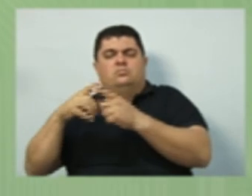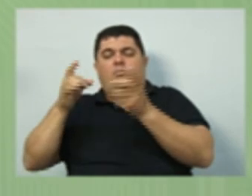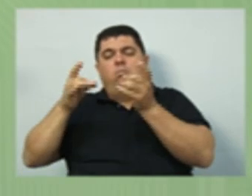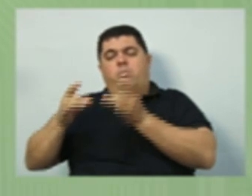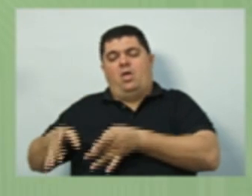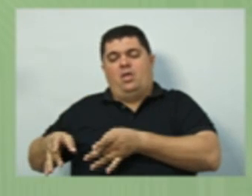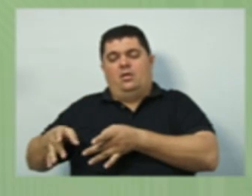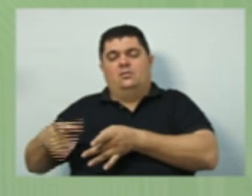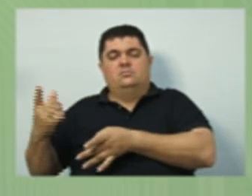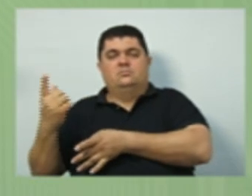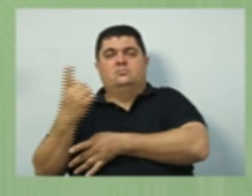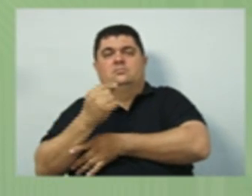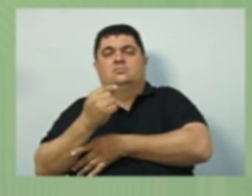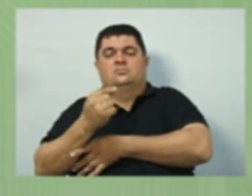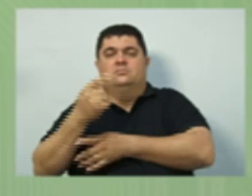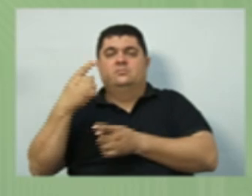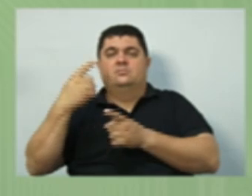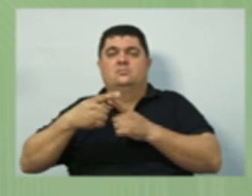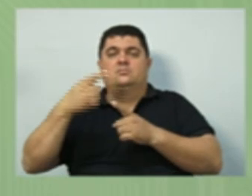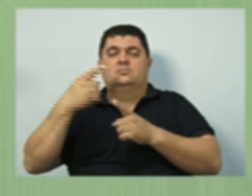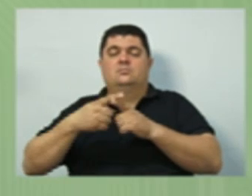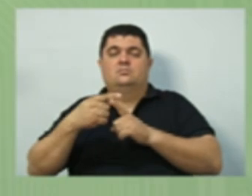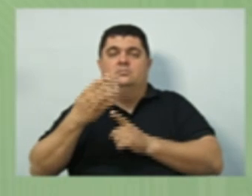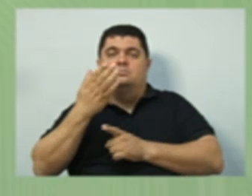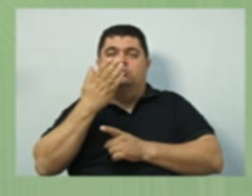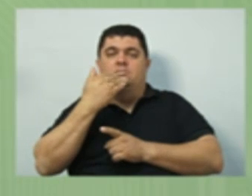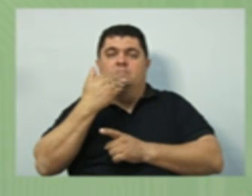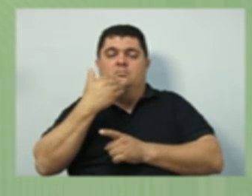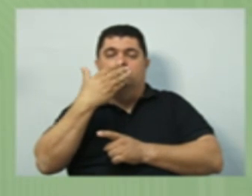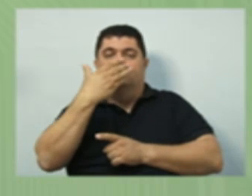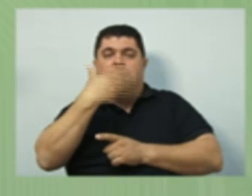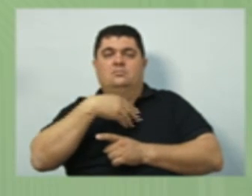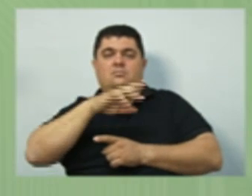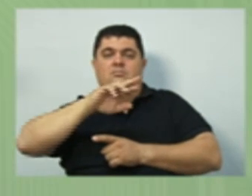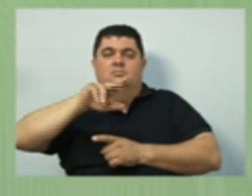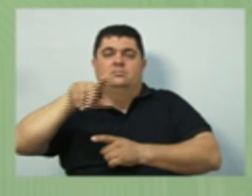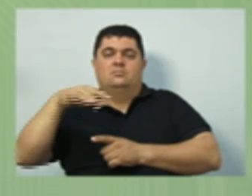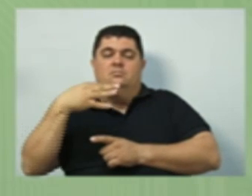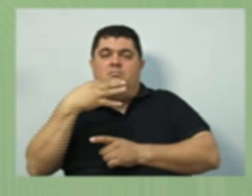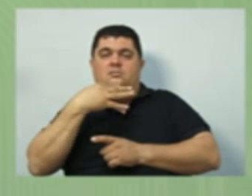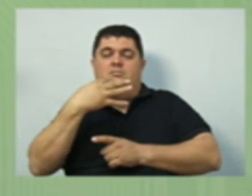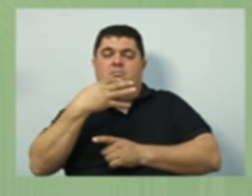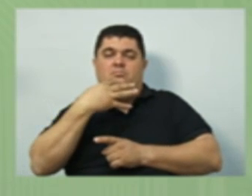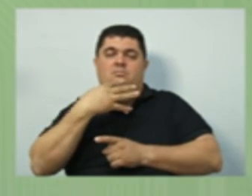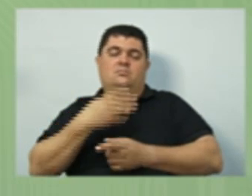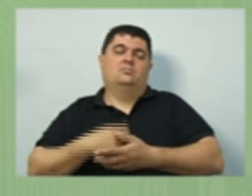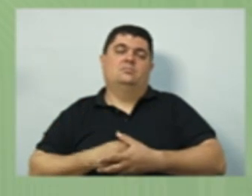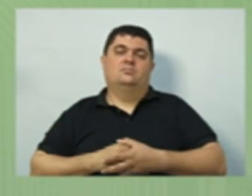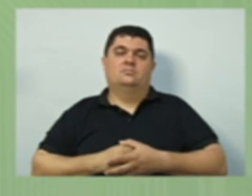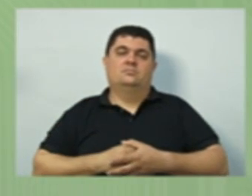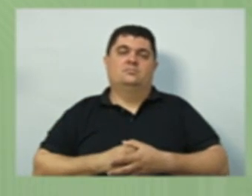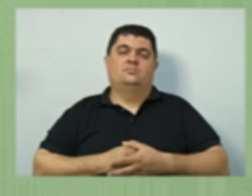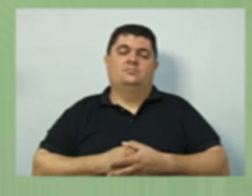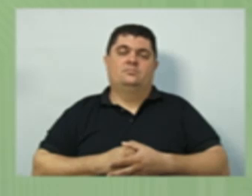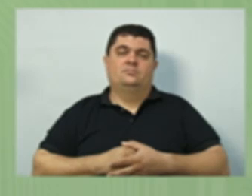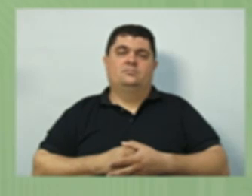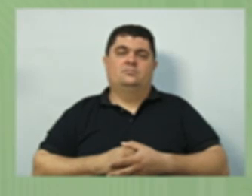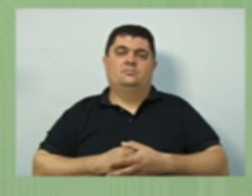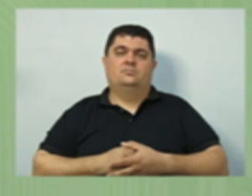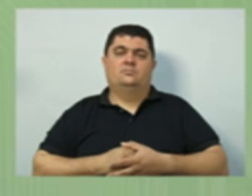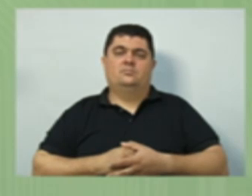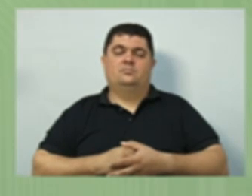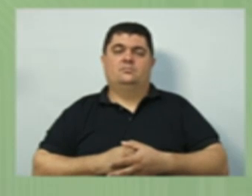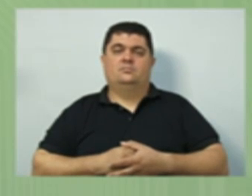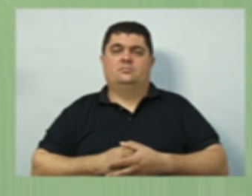paraíso? Saímos porque comemos da árvore do conhecimento. Veja que